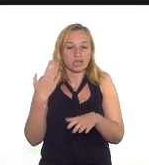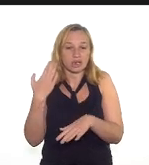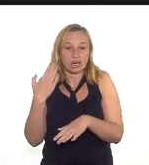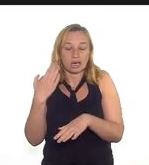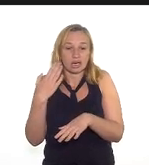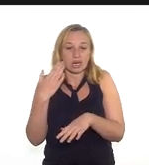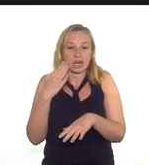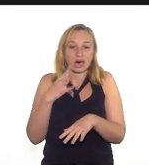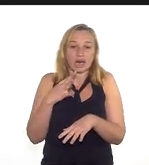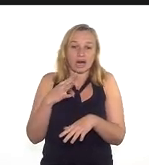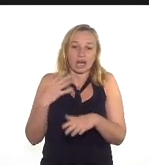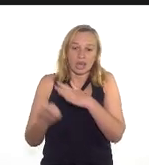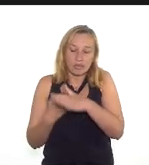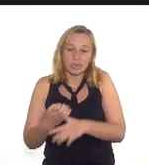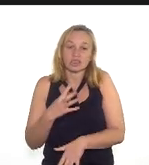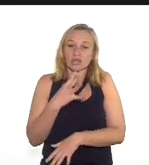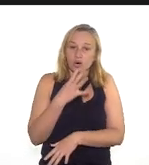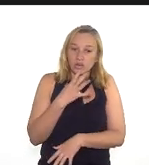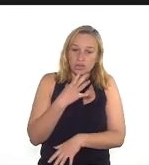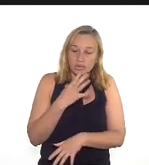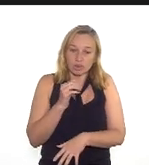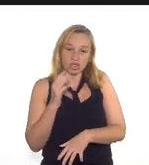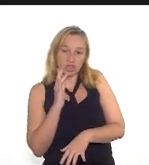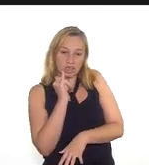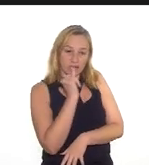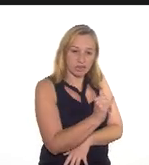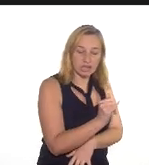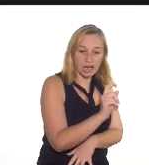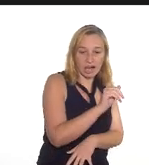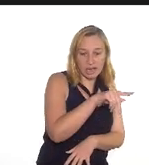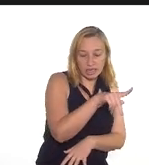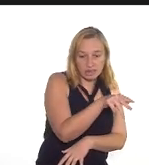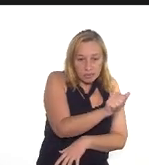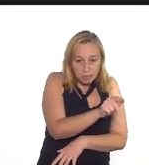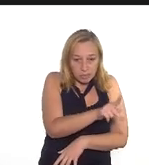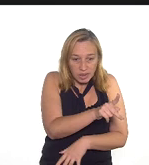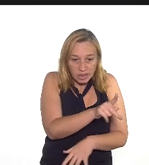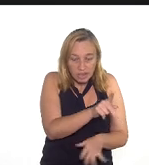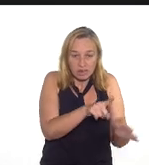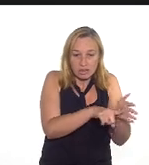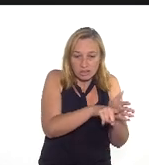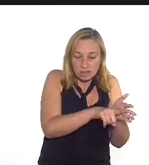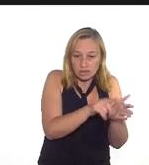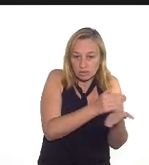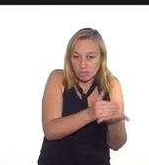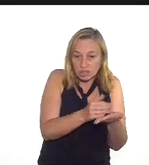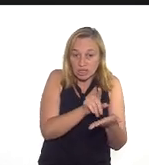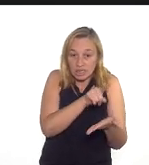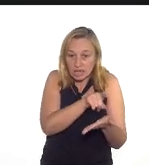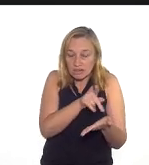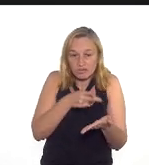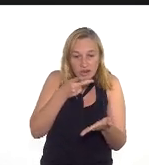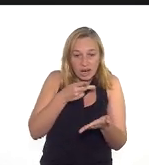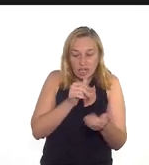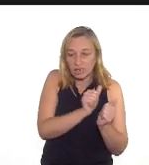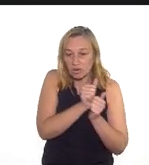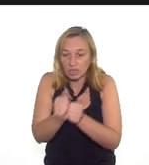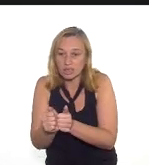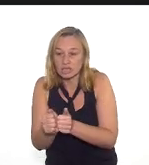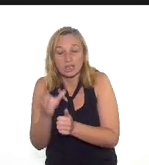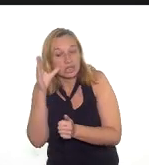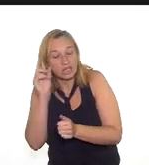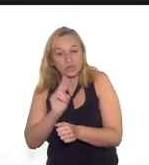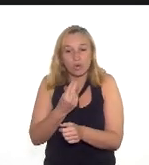intimação, a gente comunicar à ANP, olha, começou aqui uma fiscalização e tal, e a ANP pode manifestar se ela tem interesse ou não em acompanhar e ver como é que vai